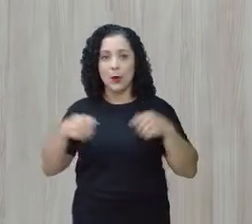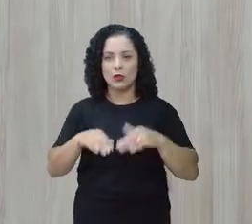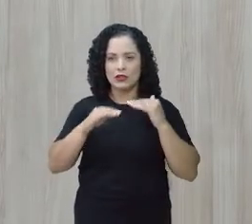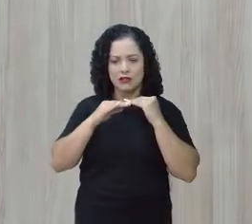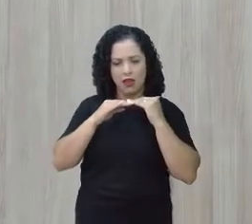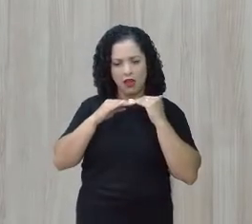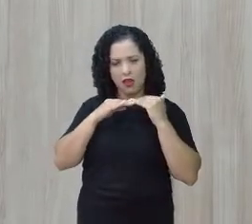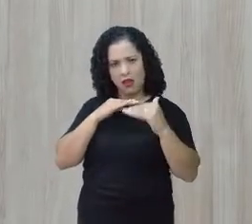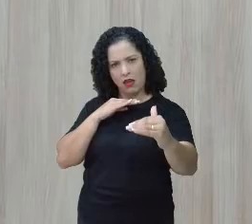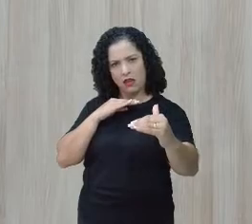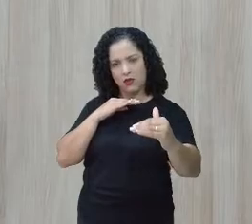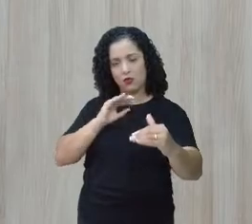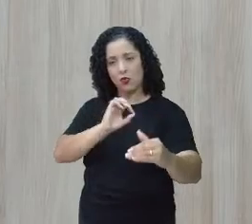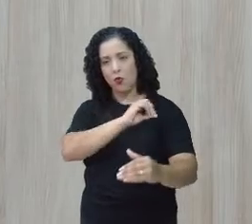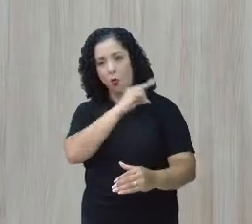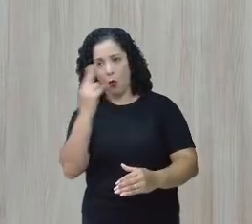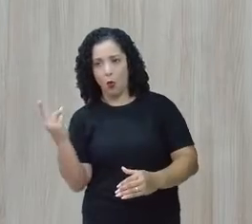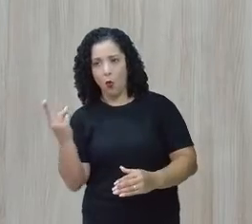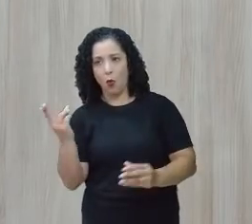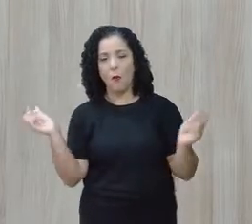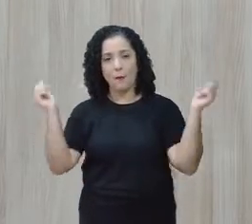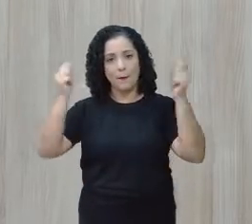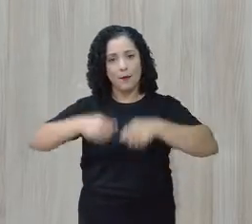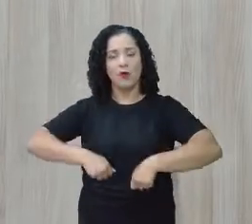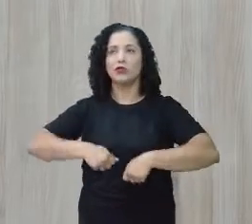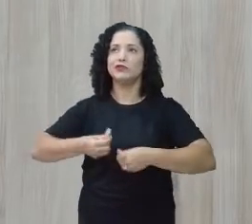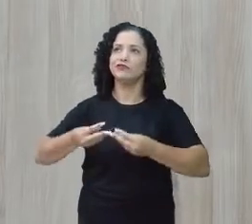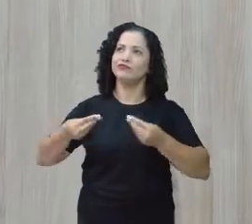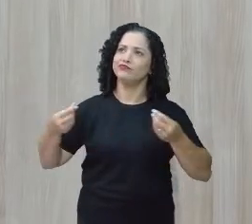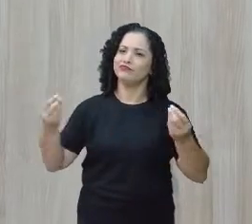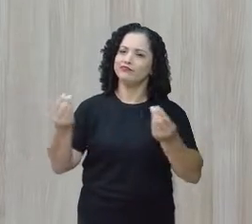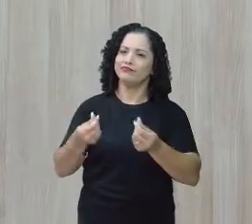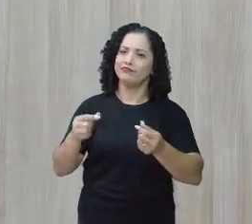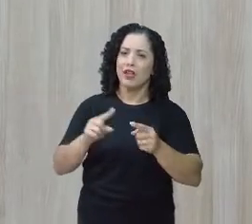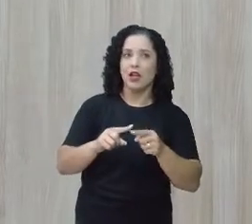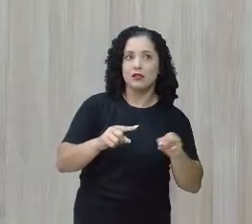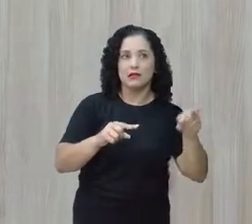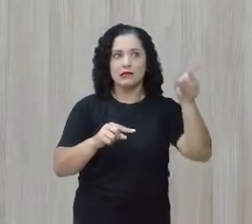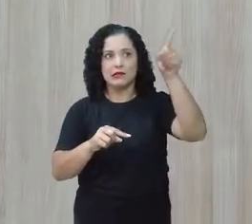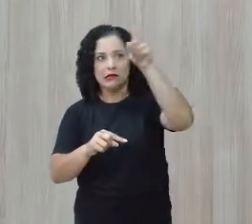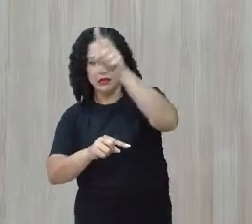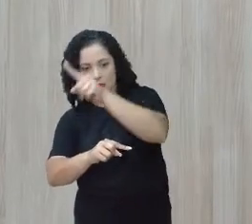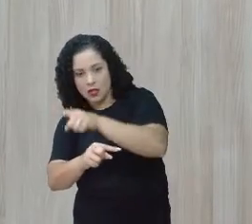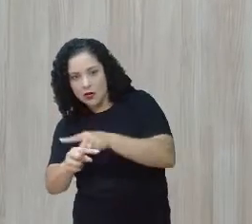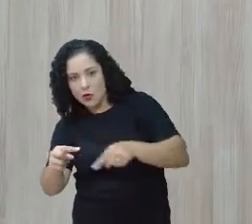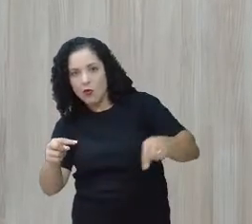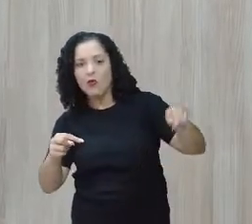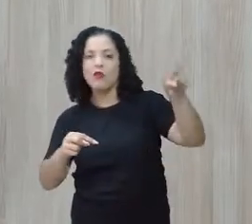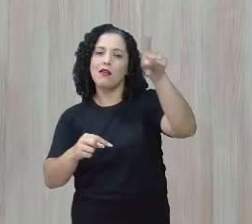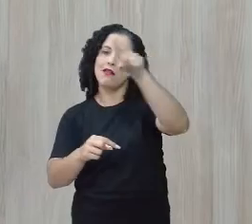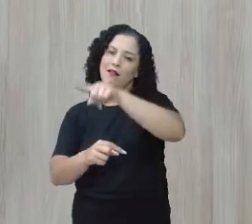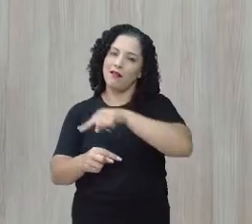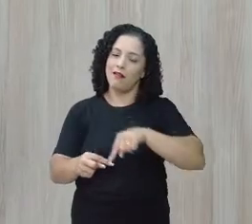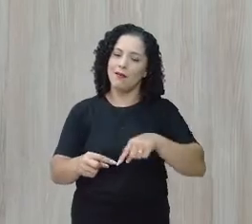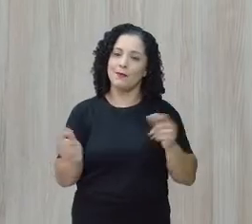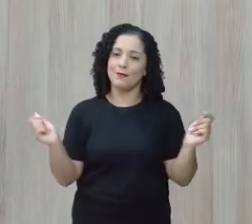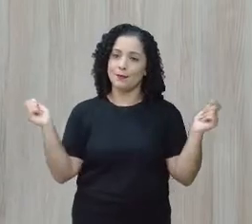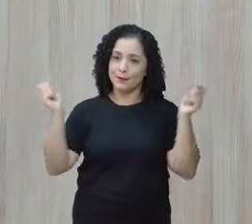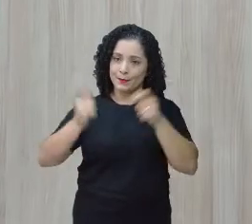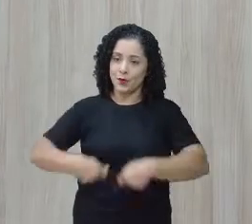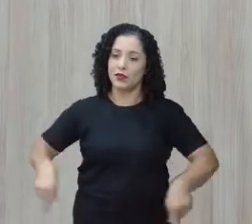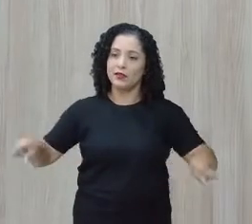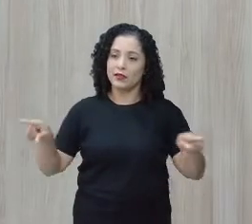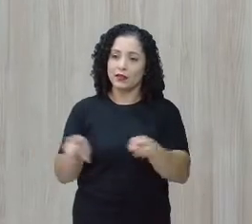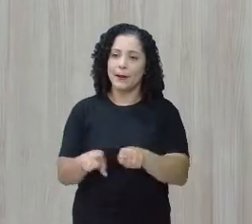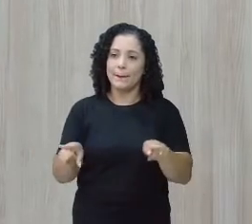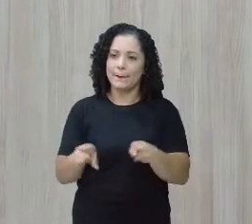né? Pode ser, vamos dizer assim, circular, ele pode apresentar até a questão aí